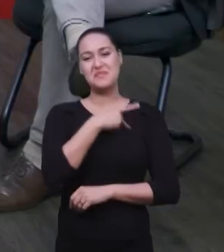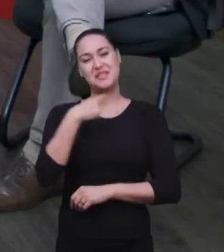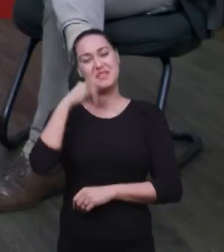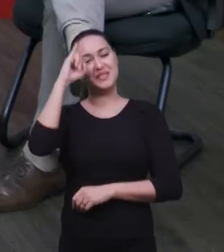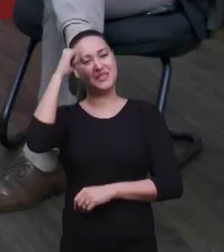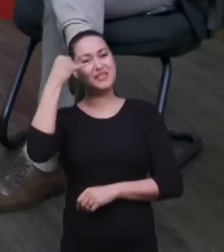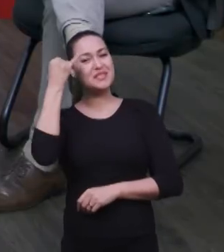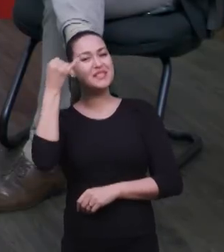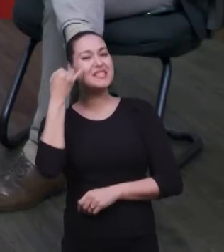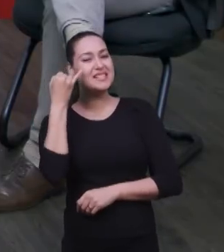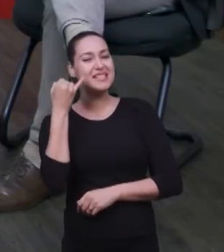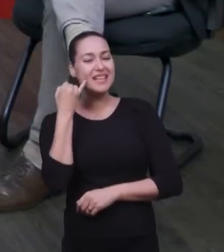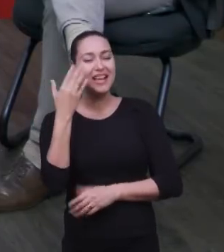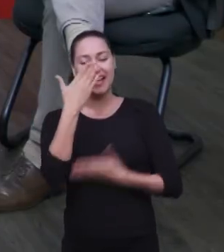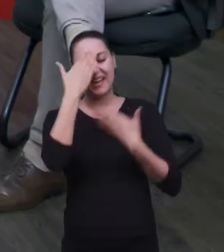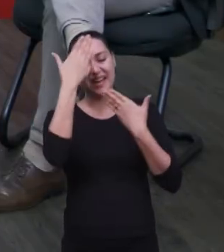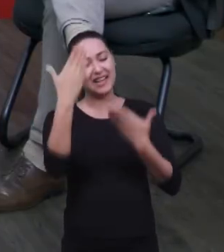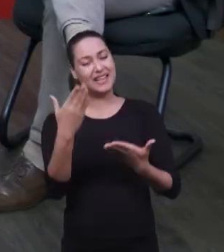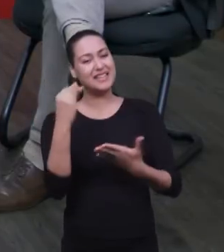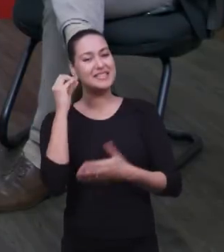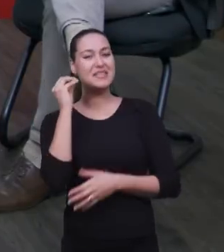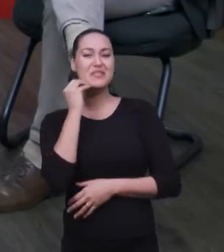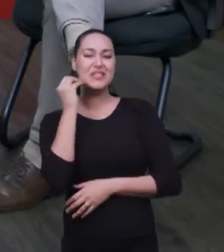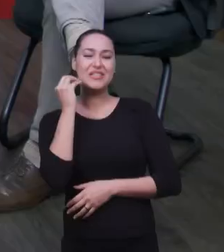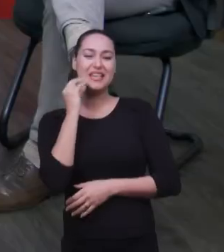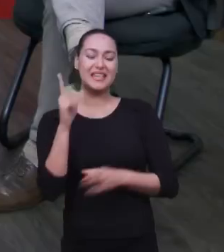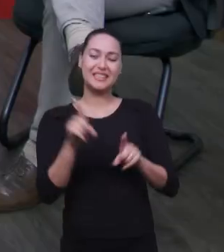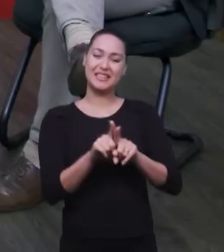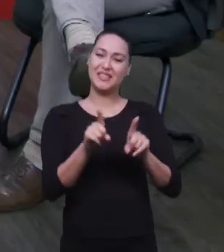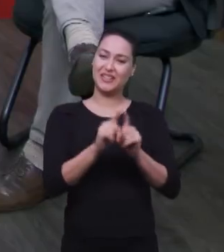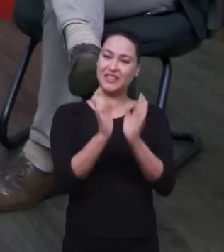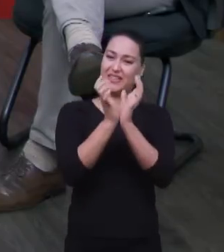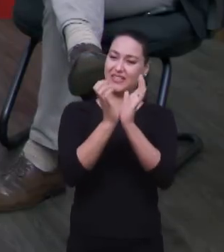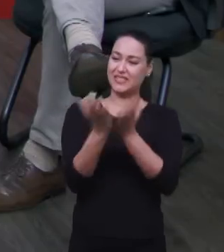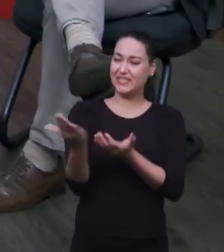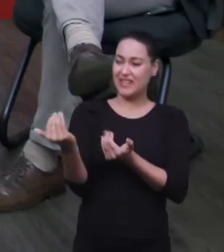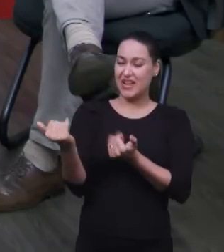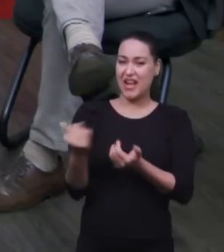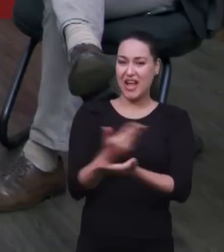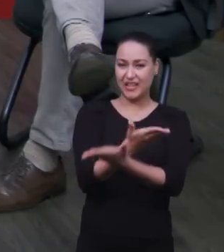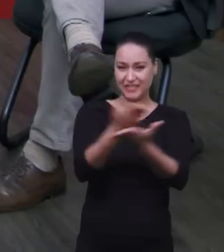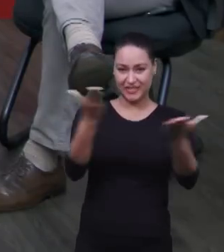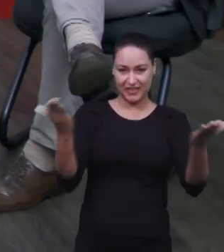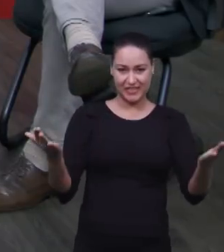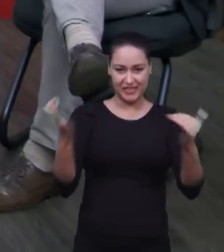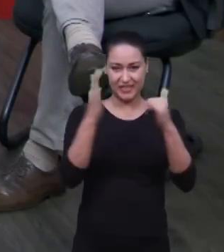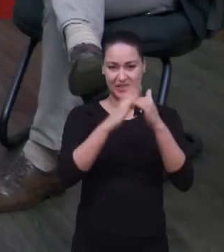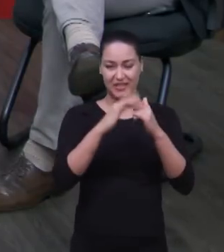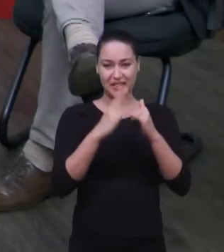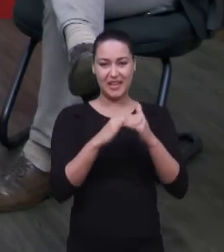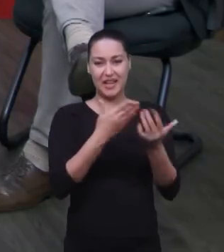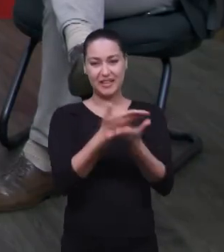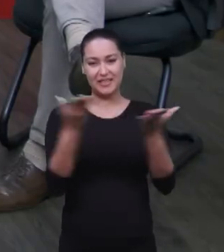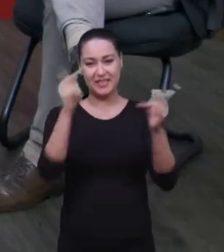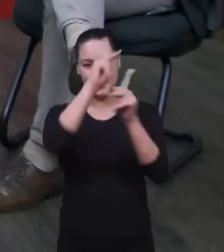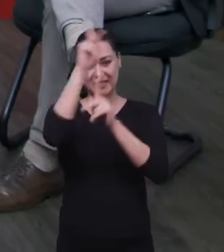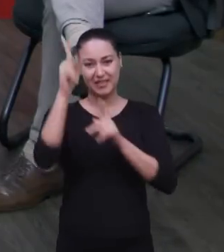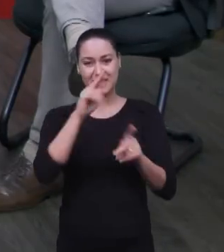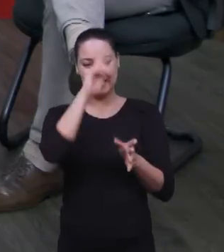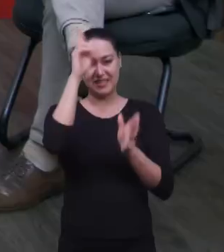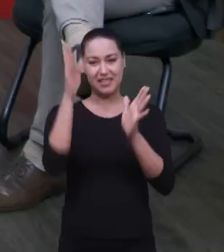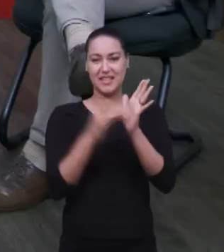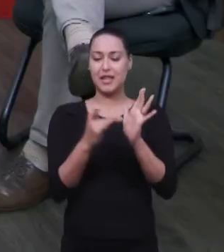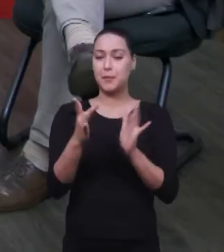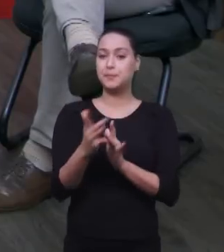Josias, agradeço a oportunidade, agradeço aqui aos jovens e a todos que estão conosco, é um grande privilégio, a todos a paz do